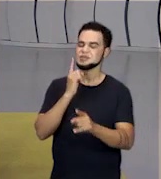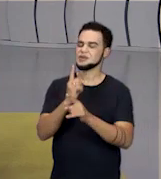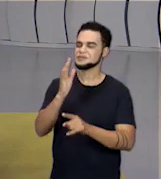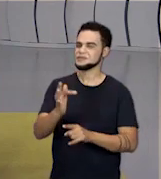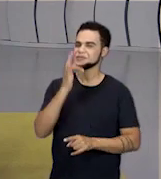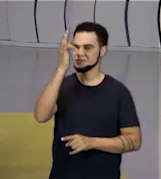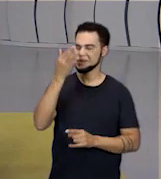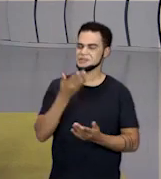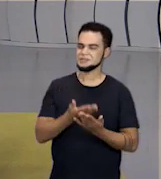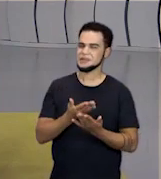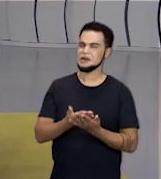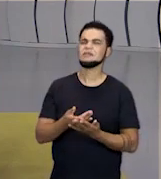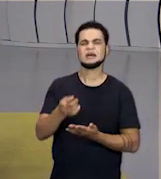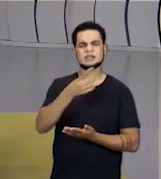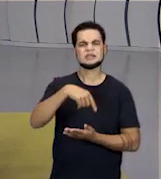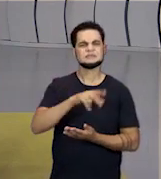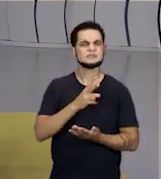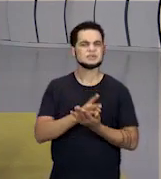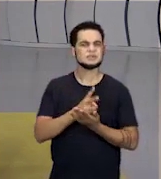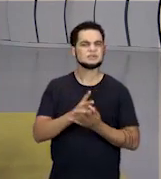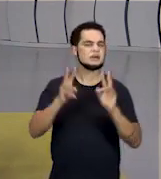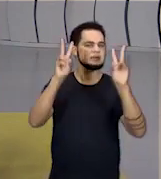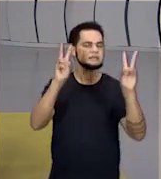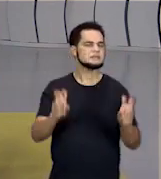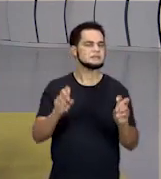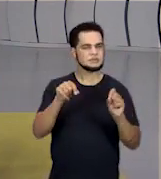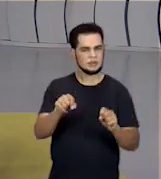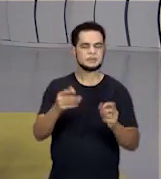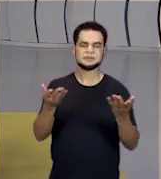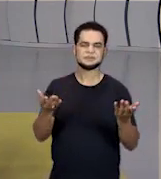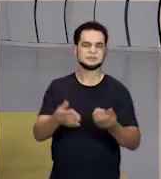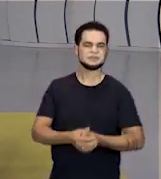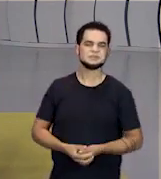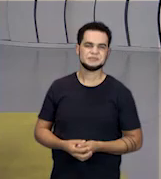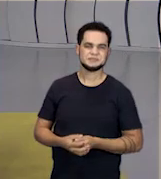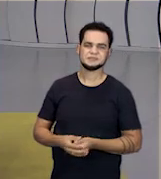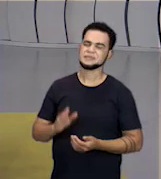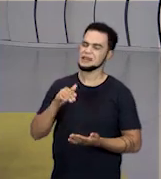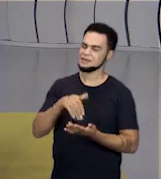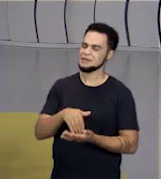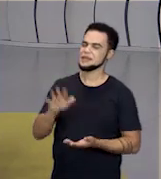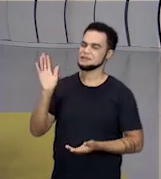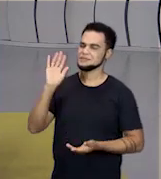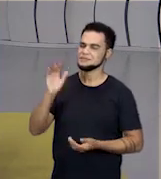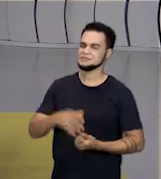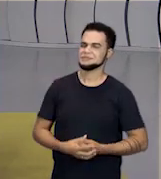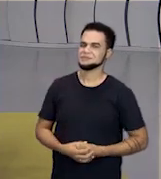próxima aula, onde a gente vai continuar a falar mais um pouquinho sobre esse assunto. Até mais!